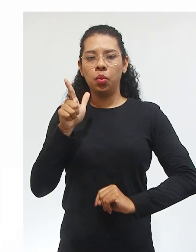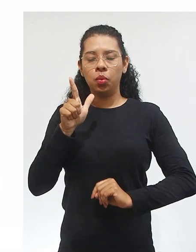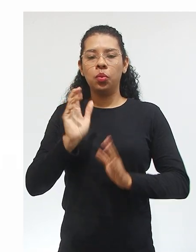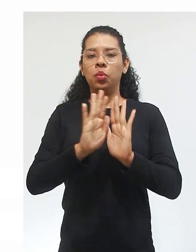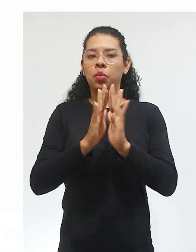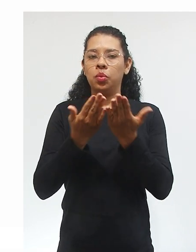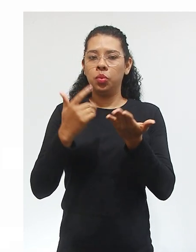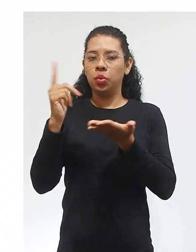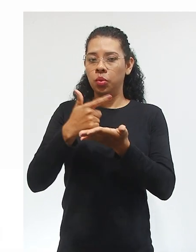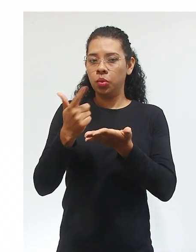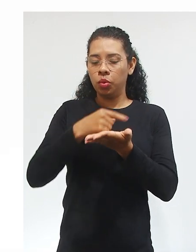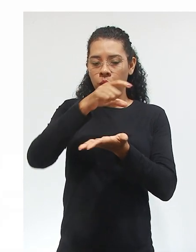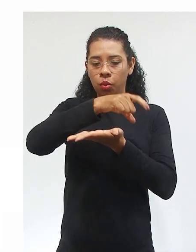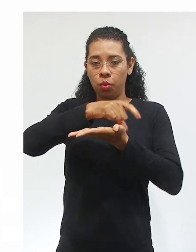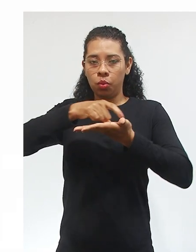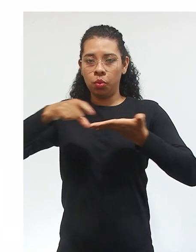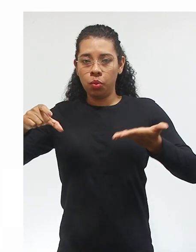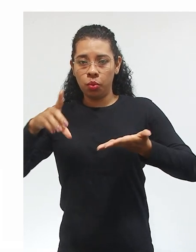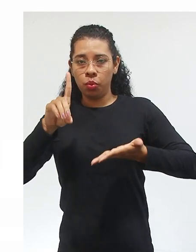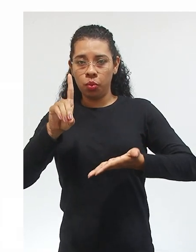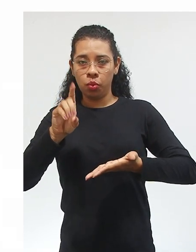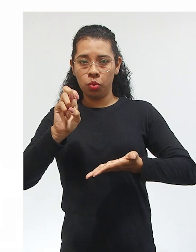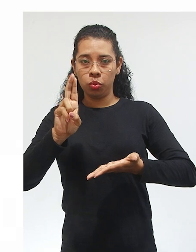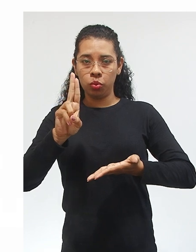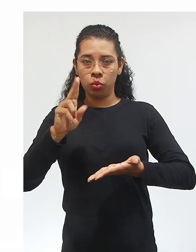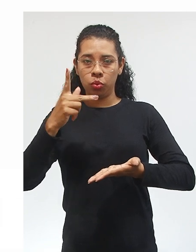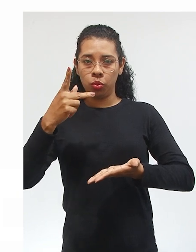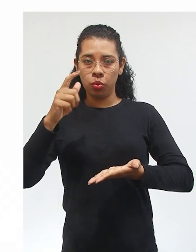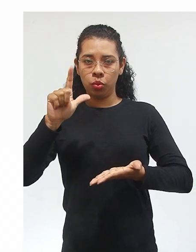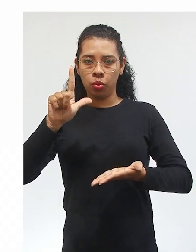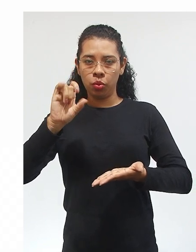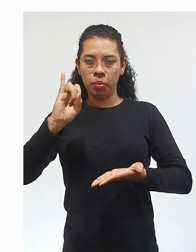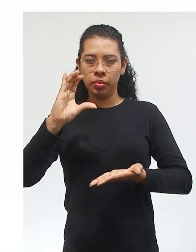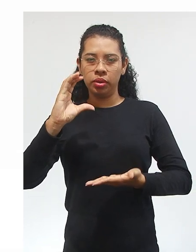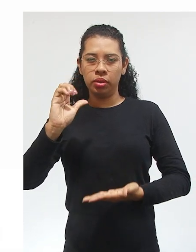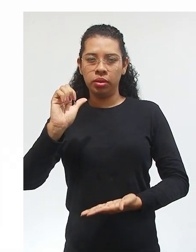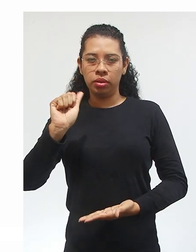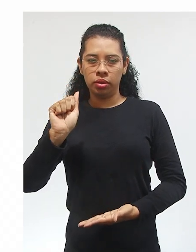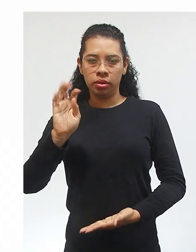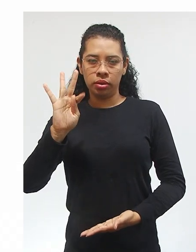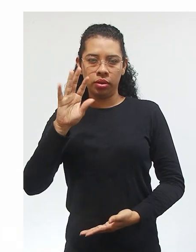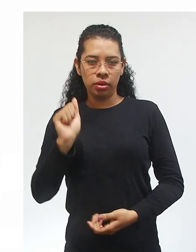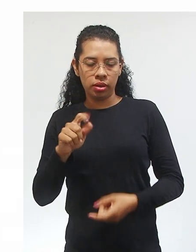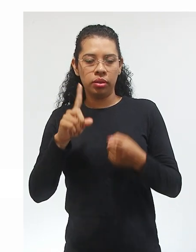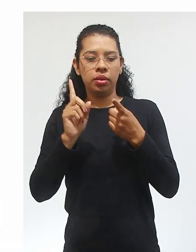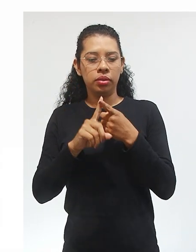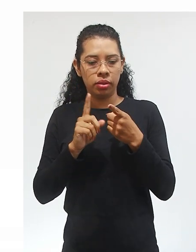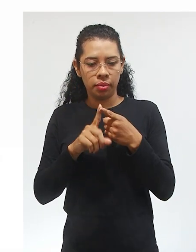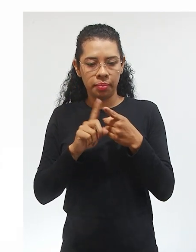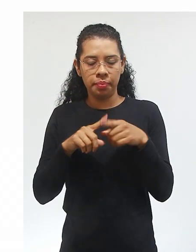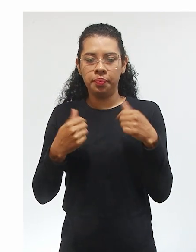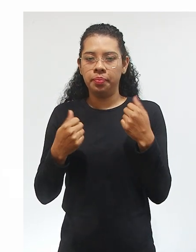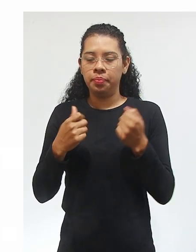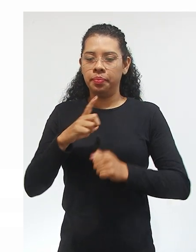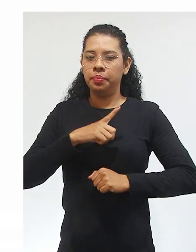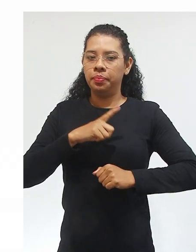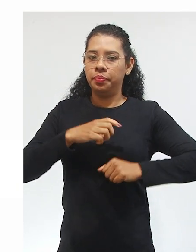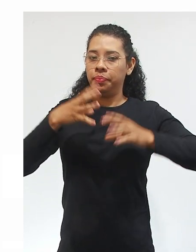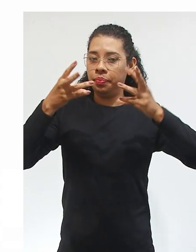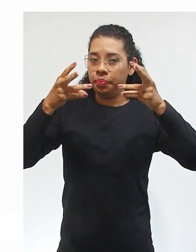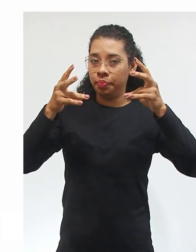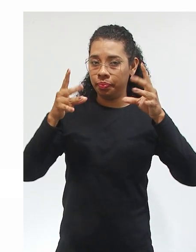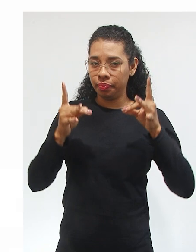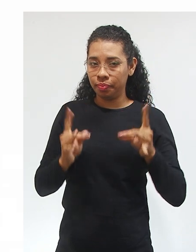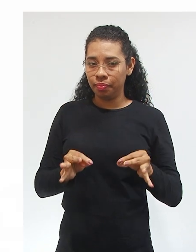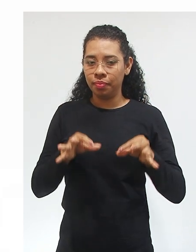O livro aqui de duplicatas, ele também é um auxiliar sistemático, né? Porque